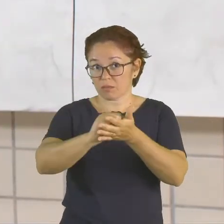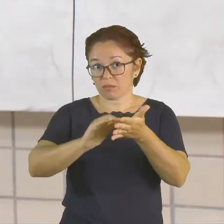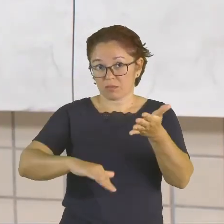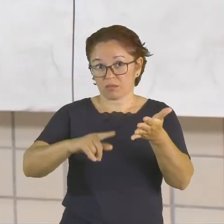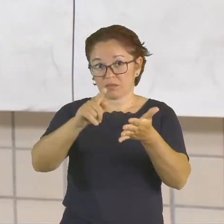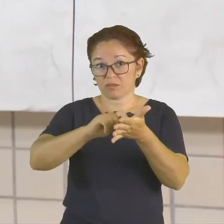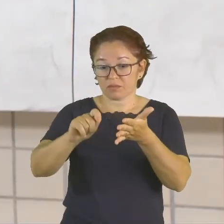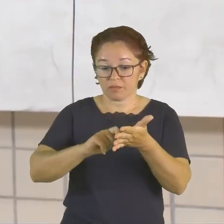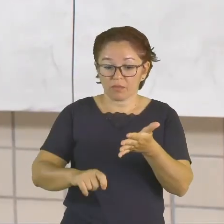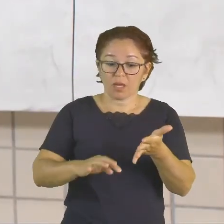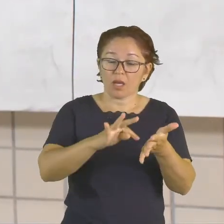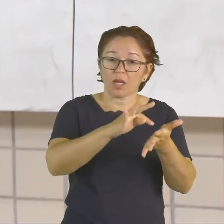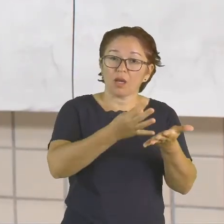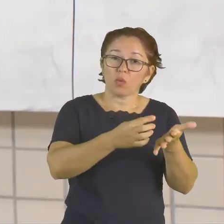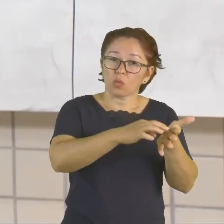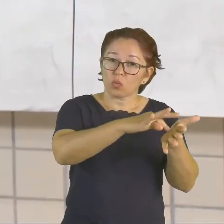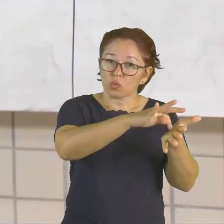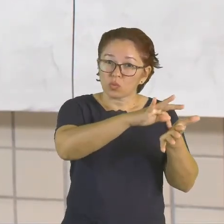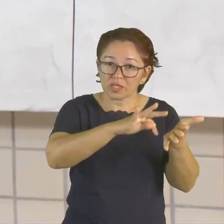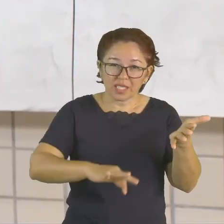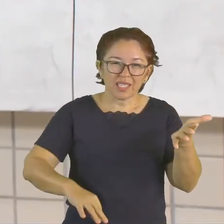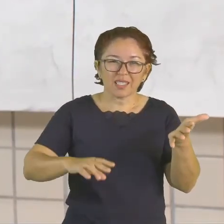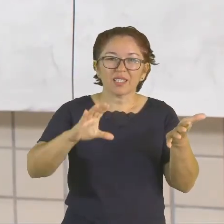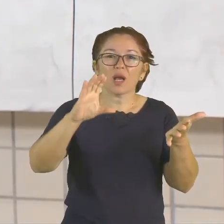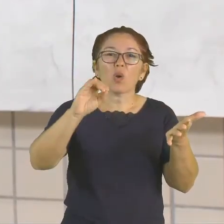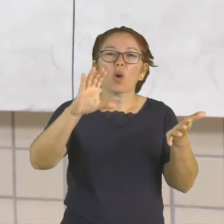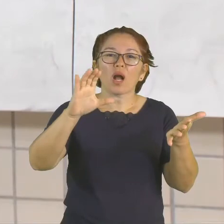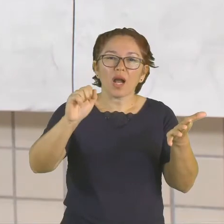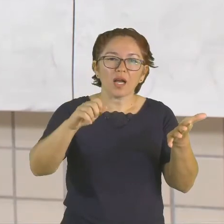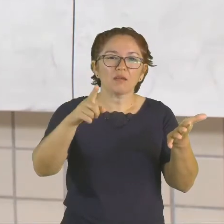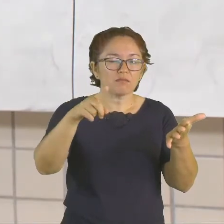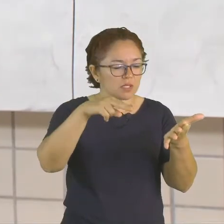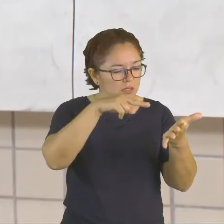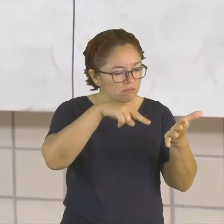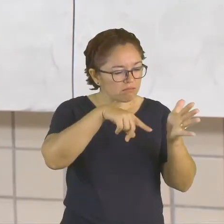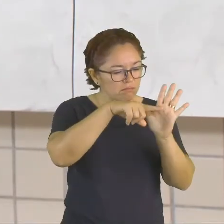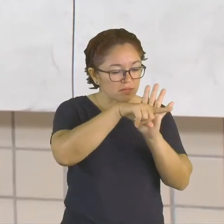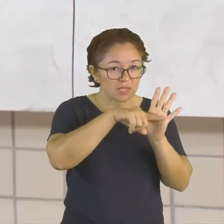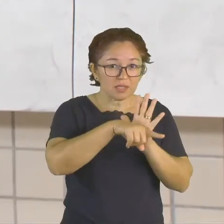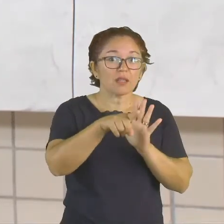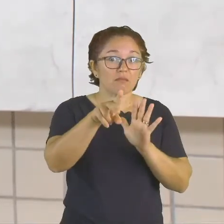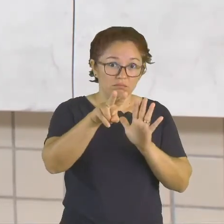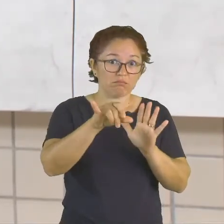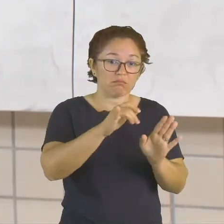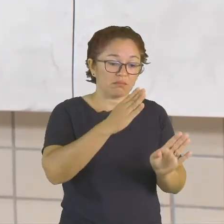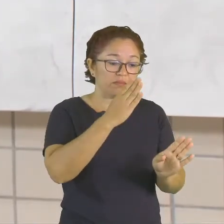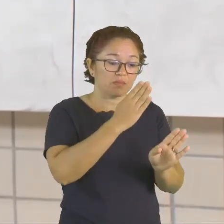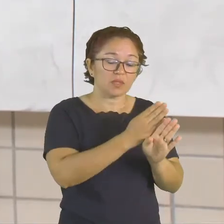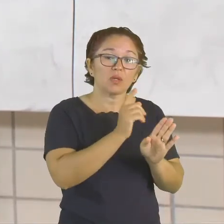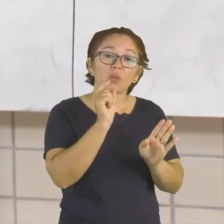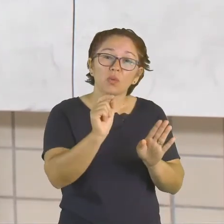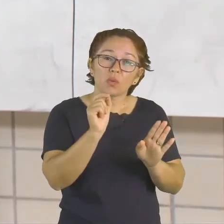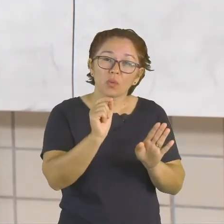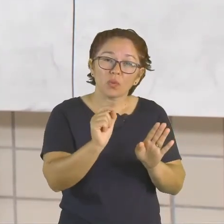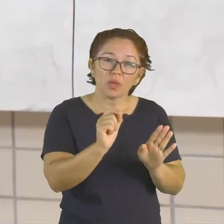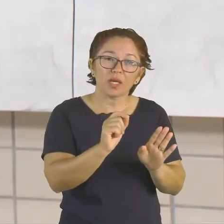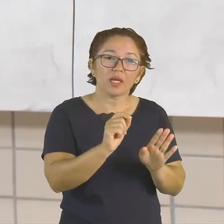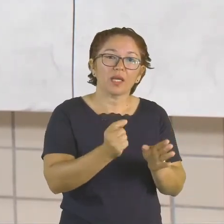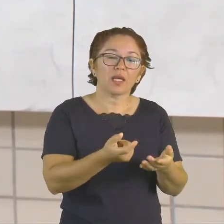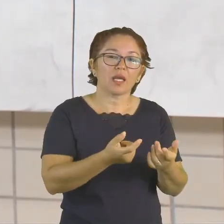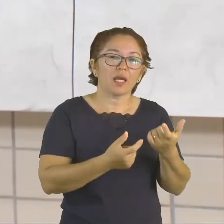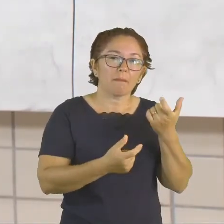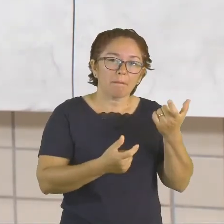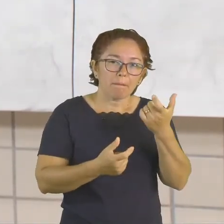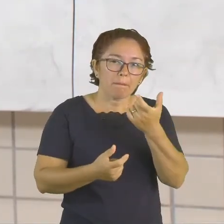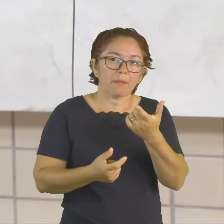observem no texto da Coca-Cola, que vocês irão identificar repetição de alguns fonemas